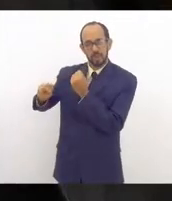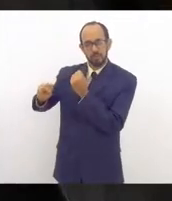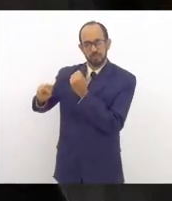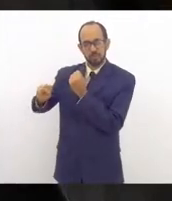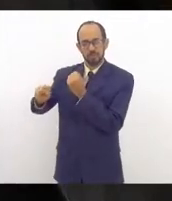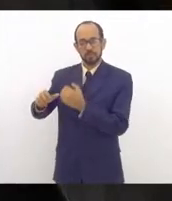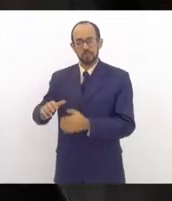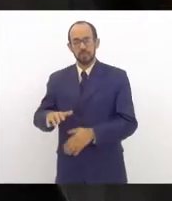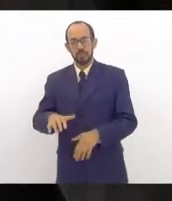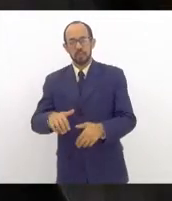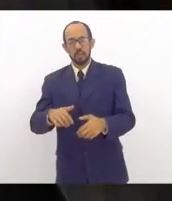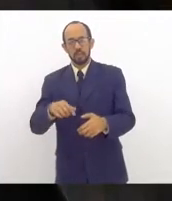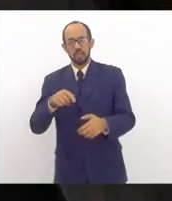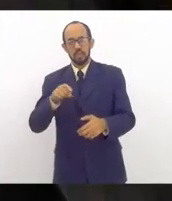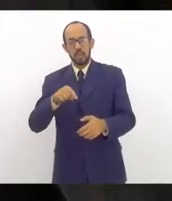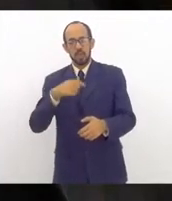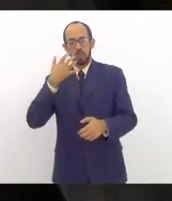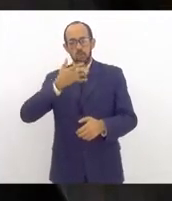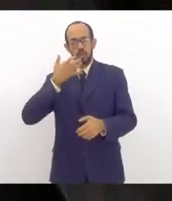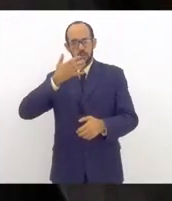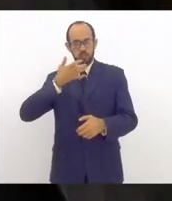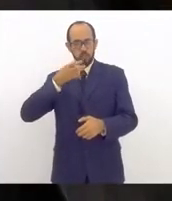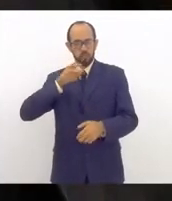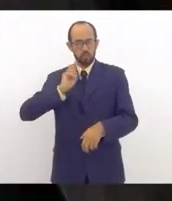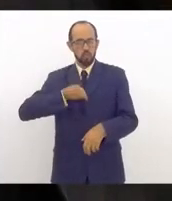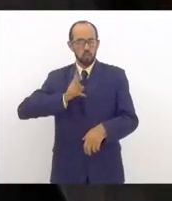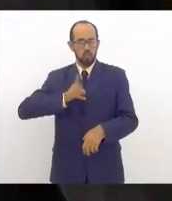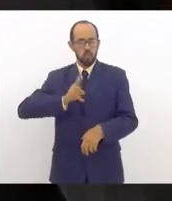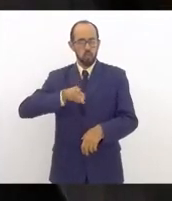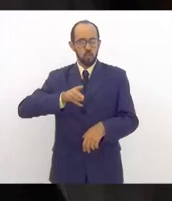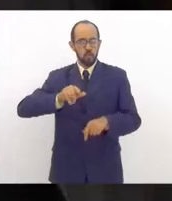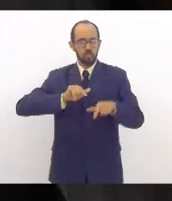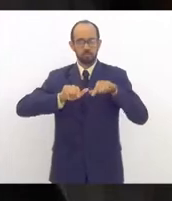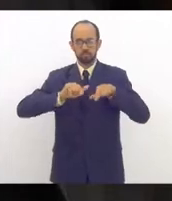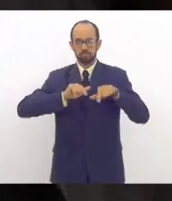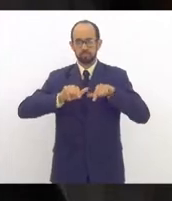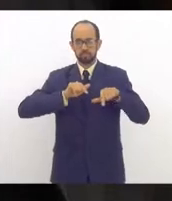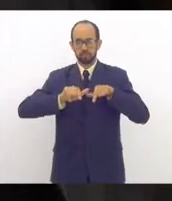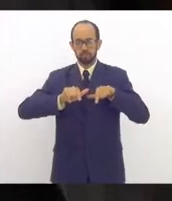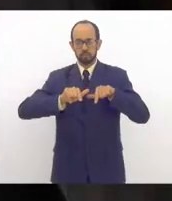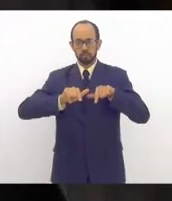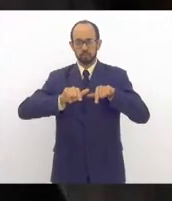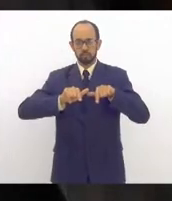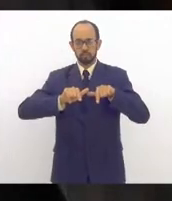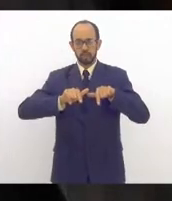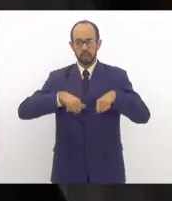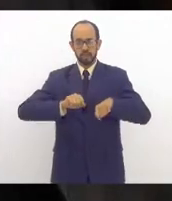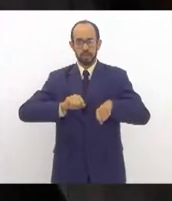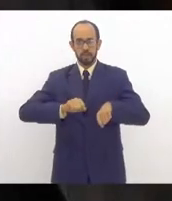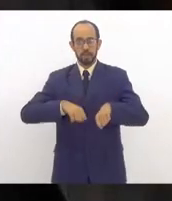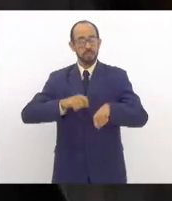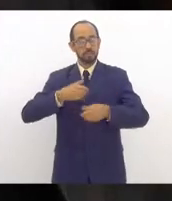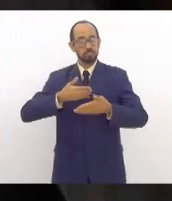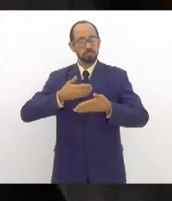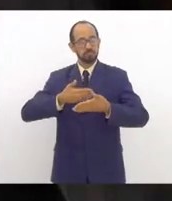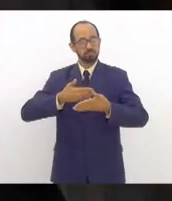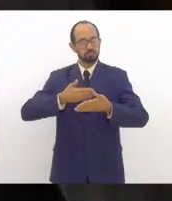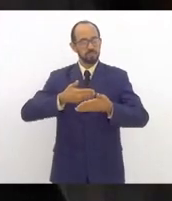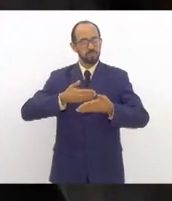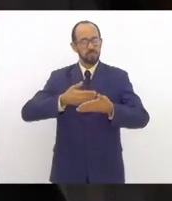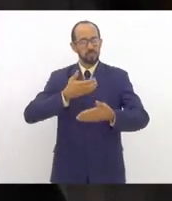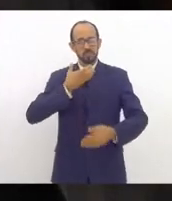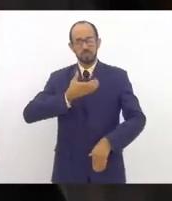é um cantor ainda muito atuante e que nessa época pré-natalina e natalina